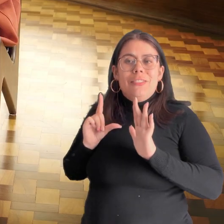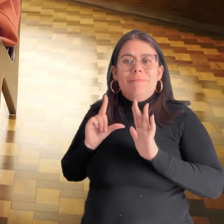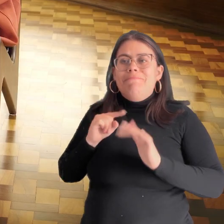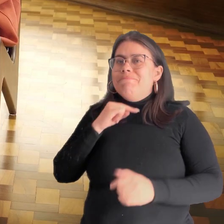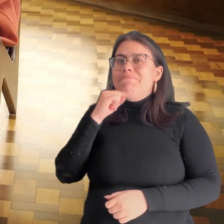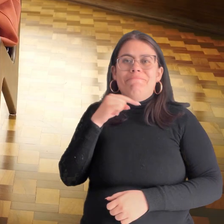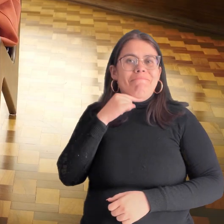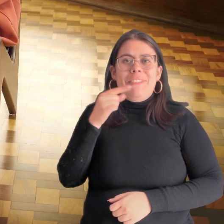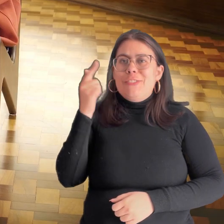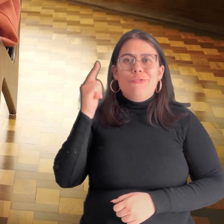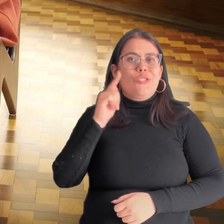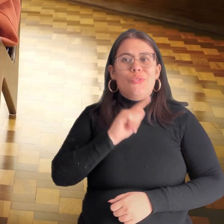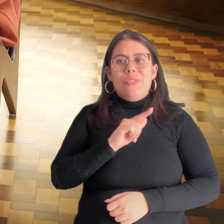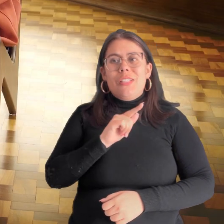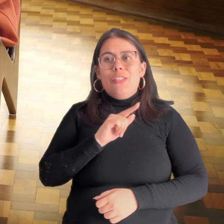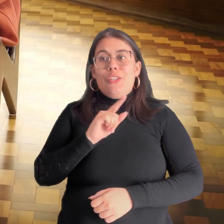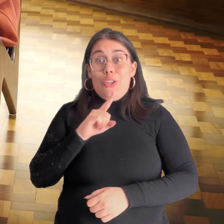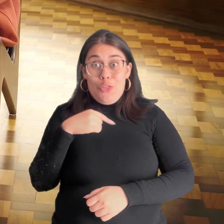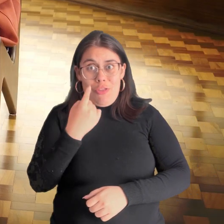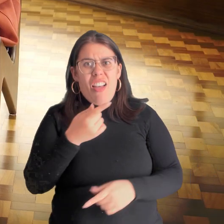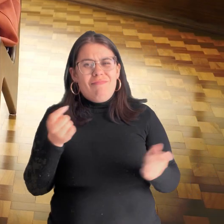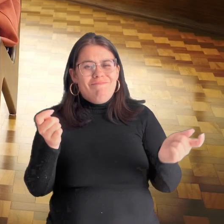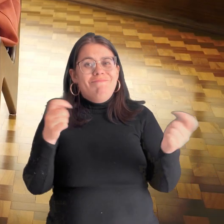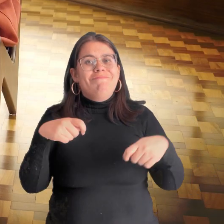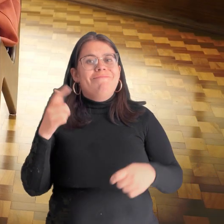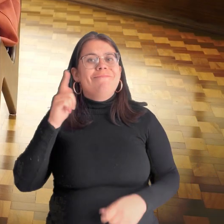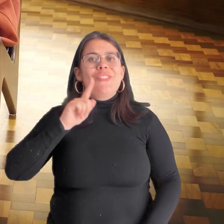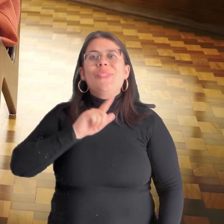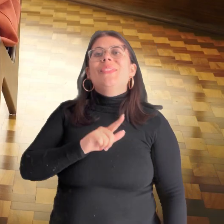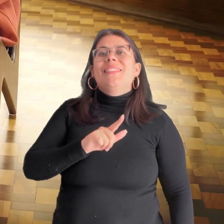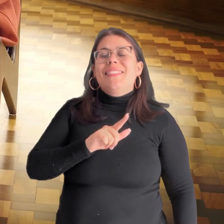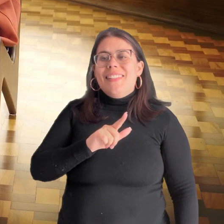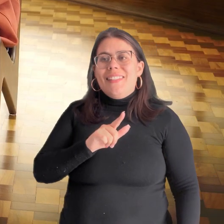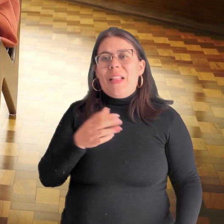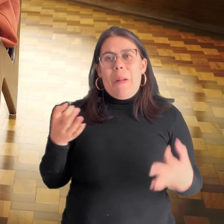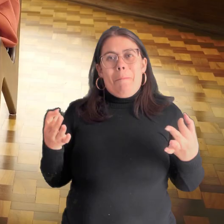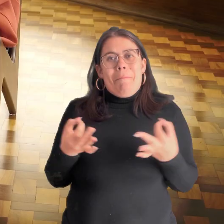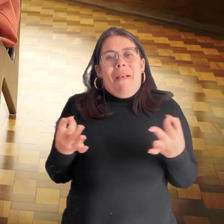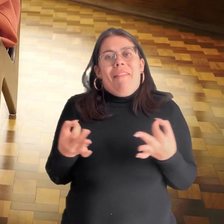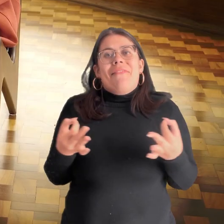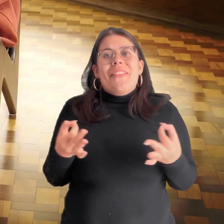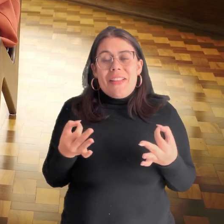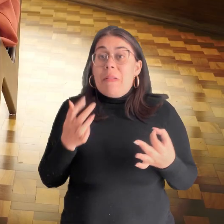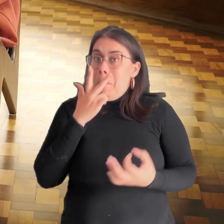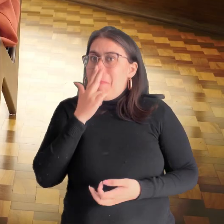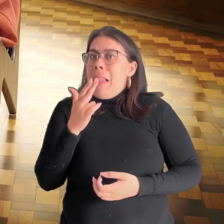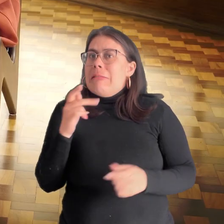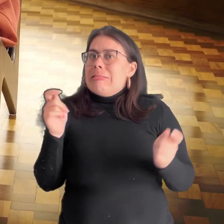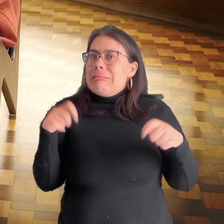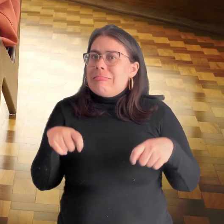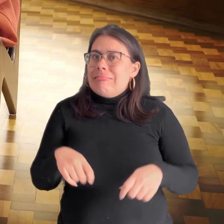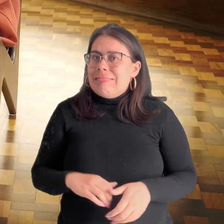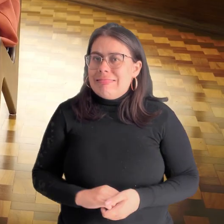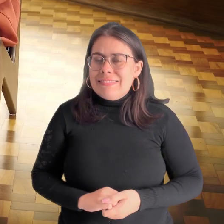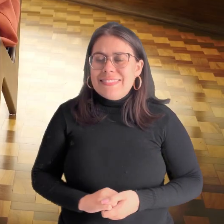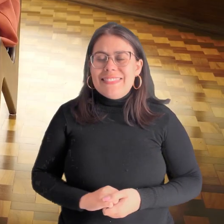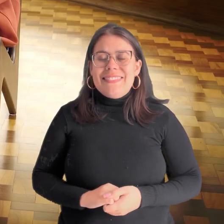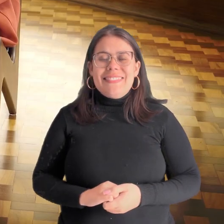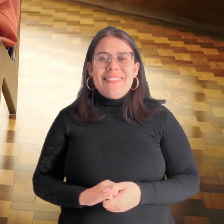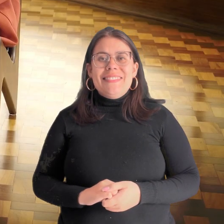bem sucedidas. Acho que a nossa agora está perfeita, aparentemente.